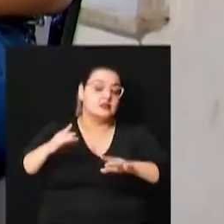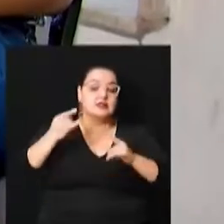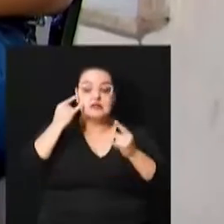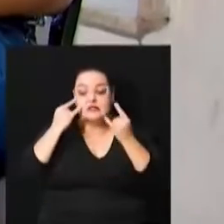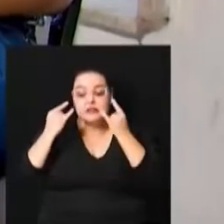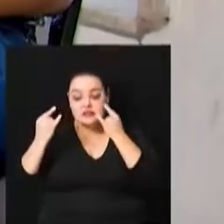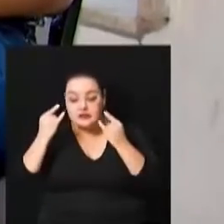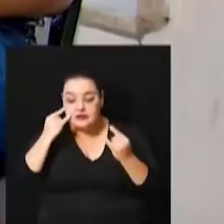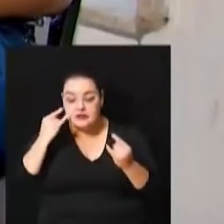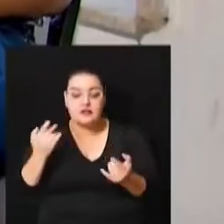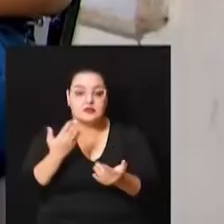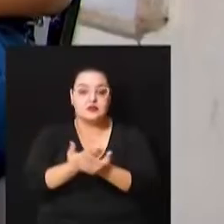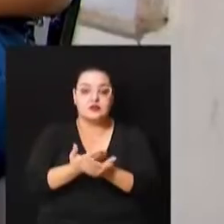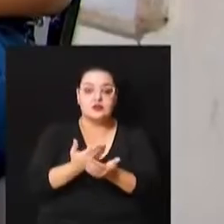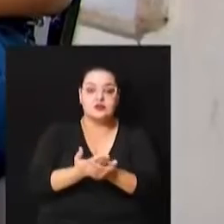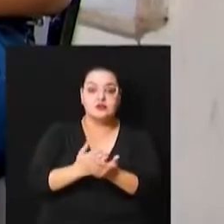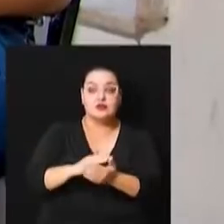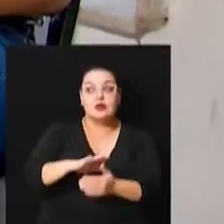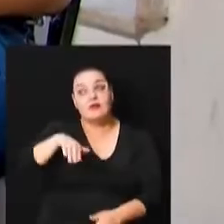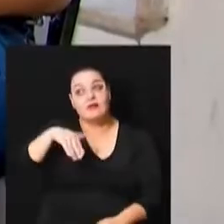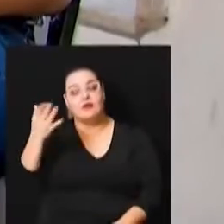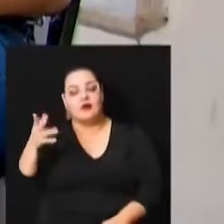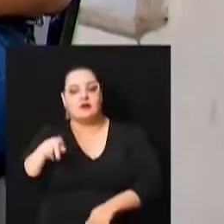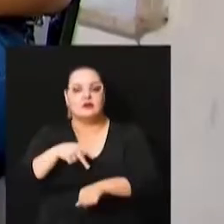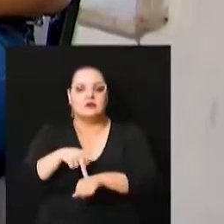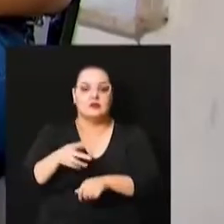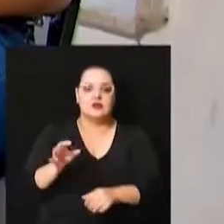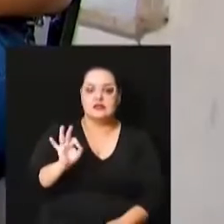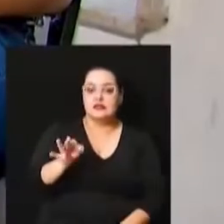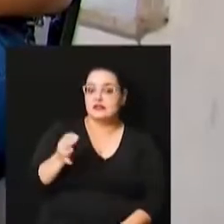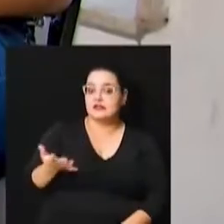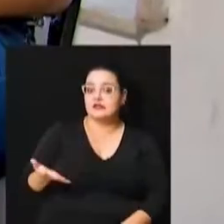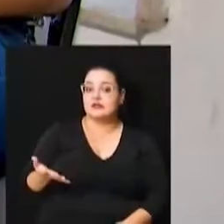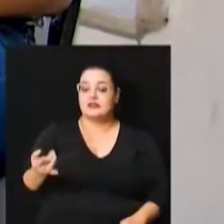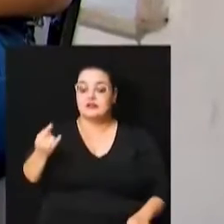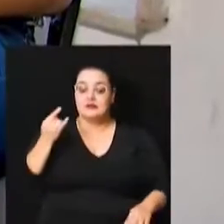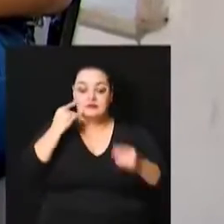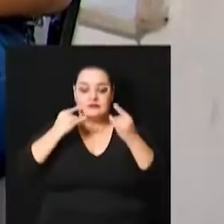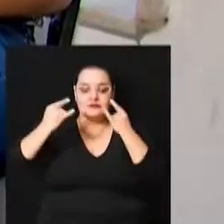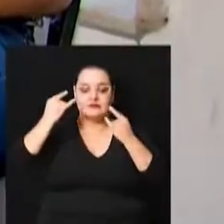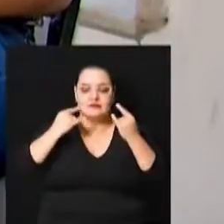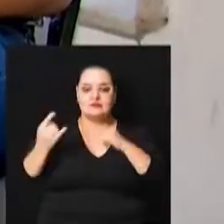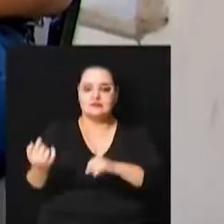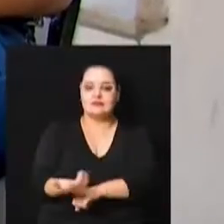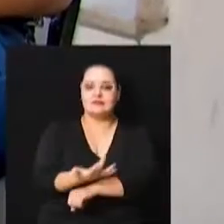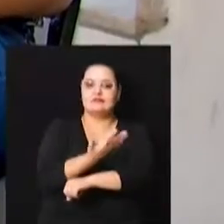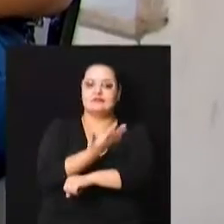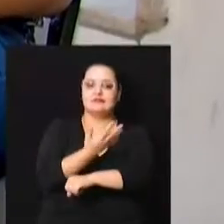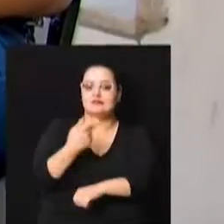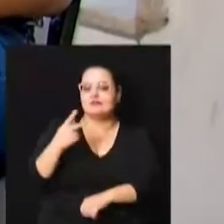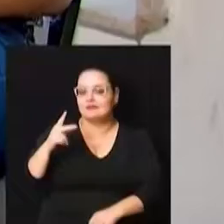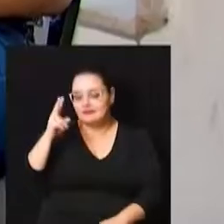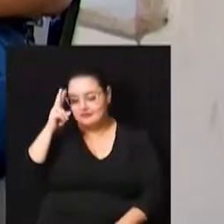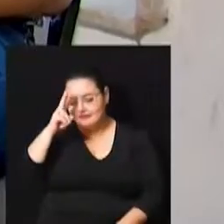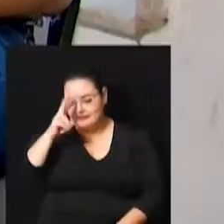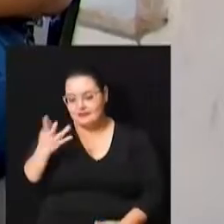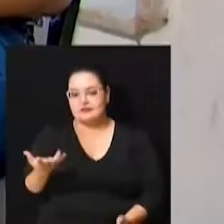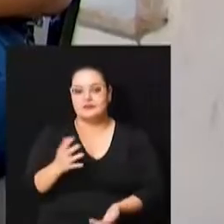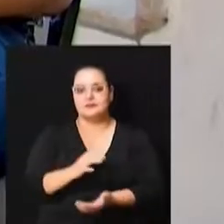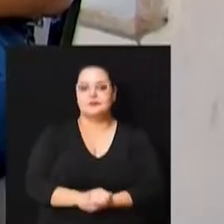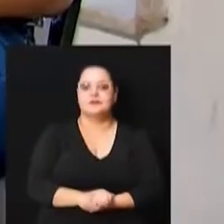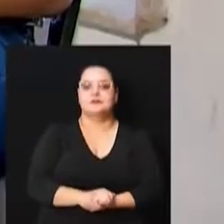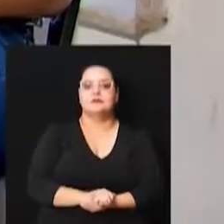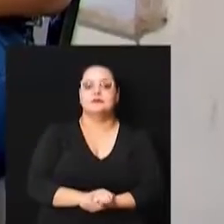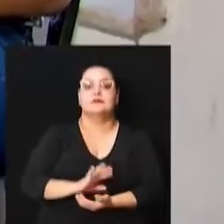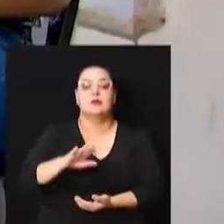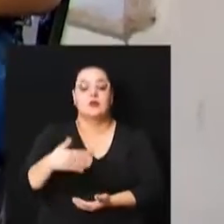a intenção de estudar fora do país e que certamente se inspiraram e se emocionaram com a sua história?